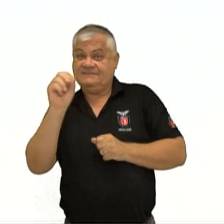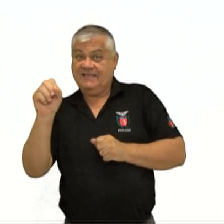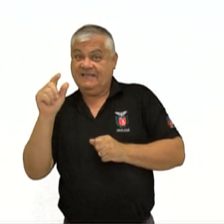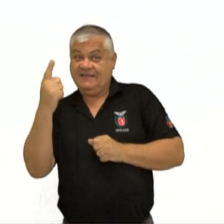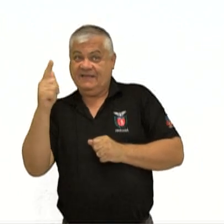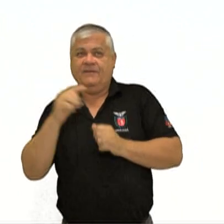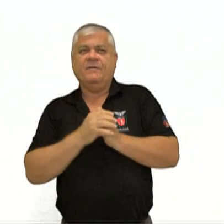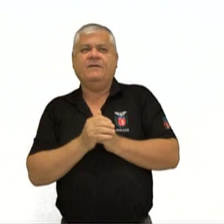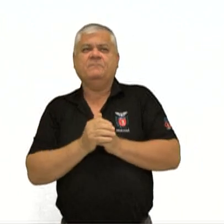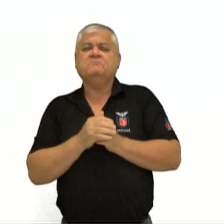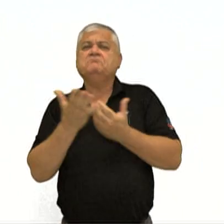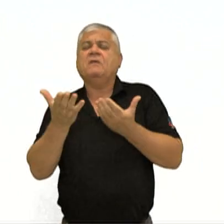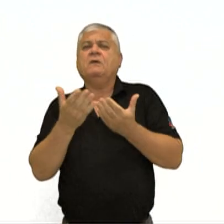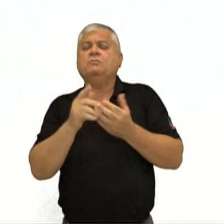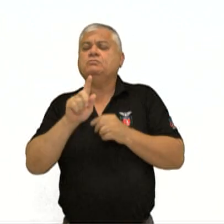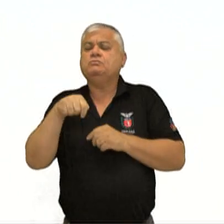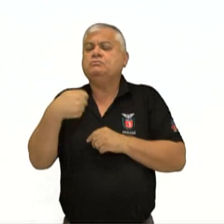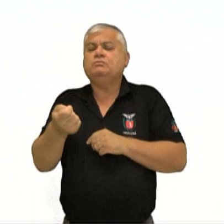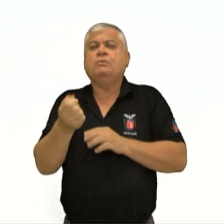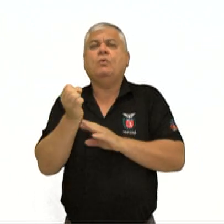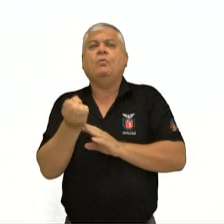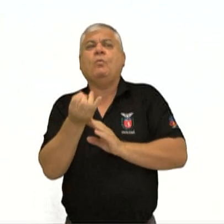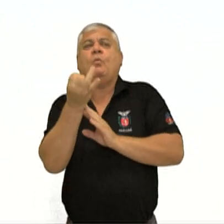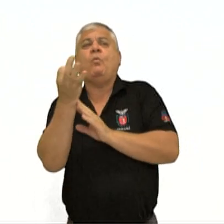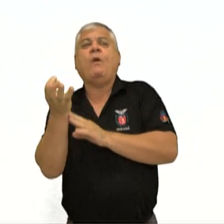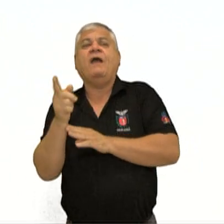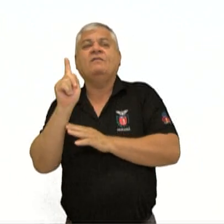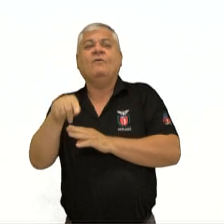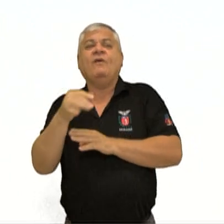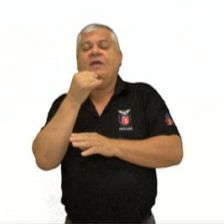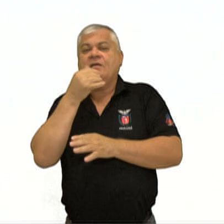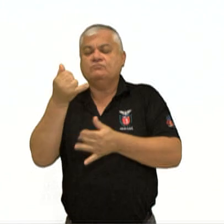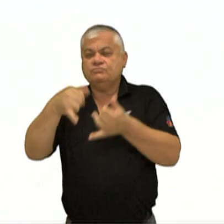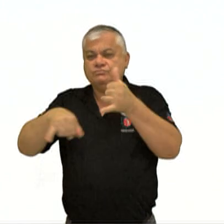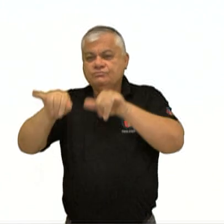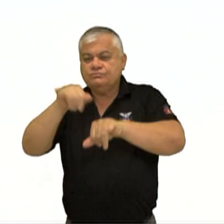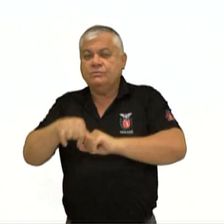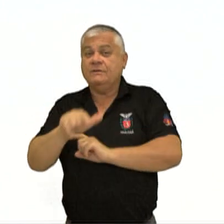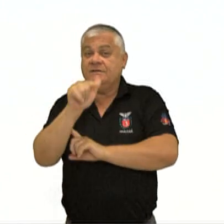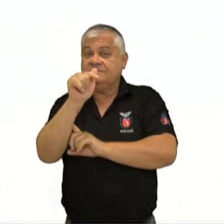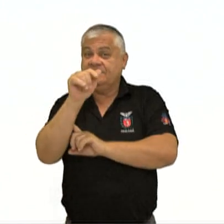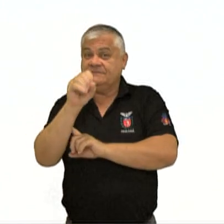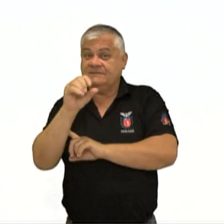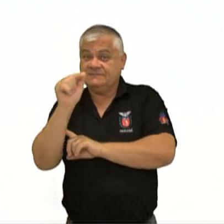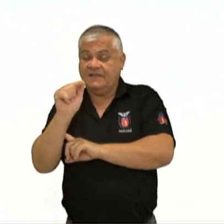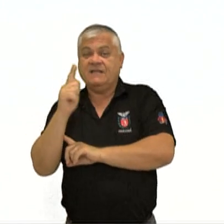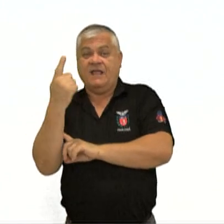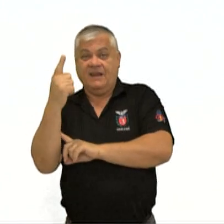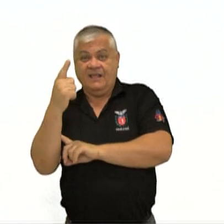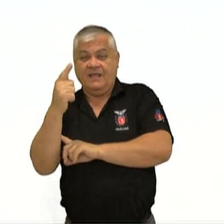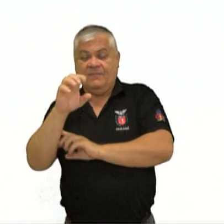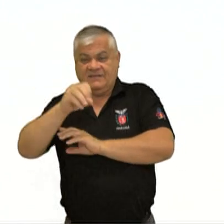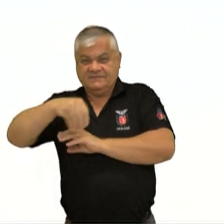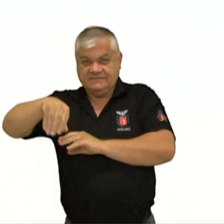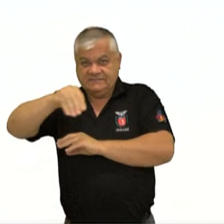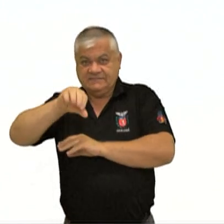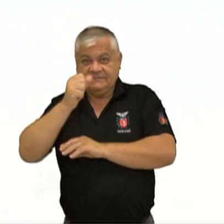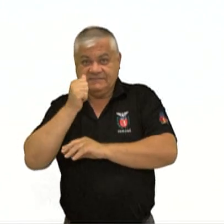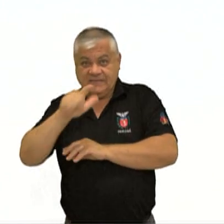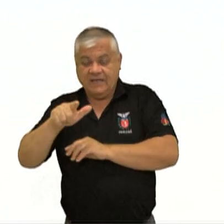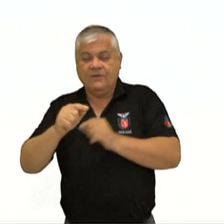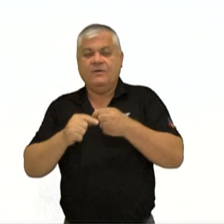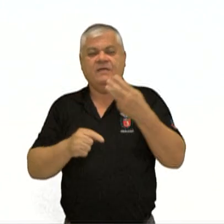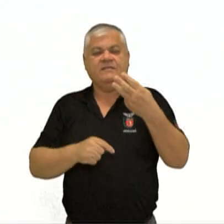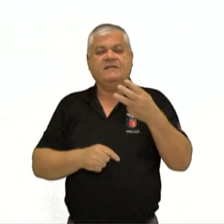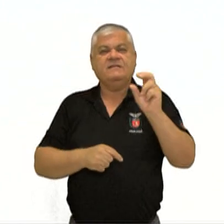será a classificação de uma solução que foi preparada adicionando 707 gramas do sal em 350